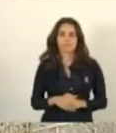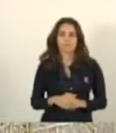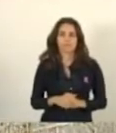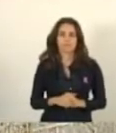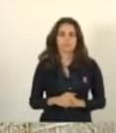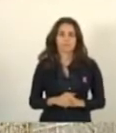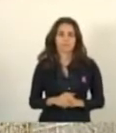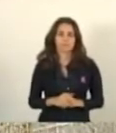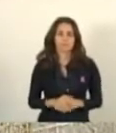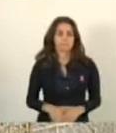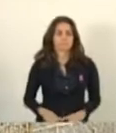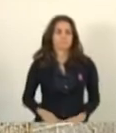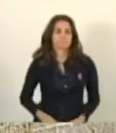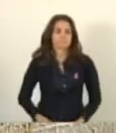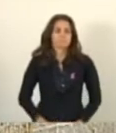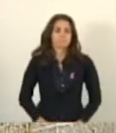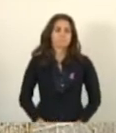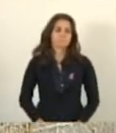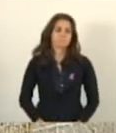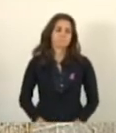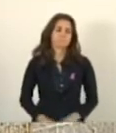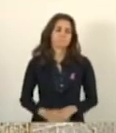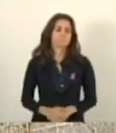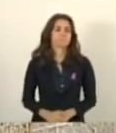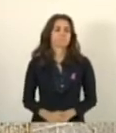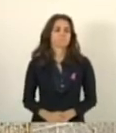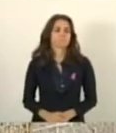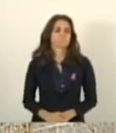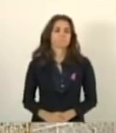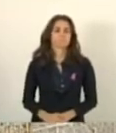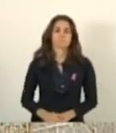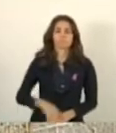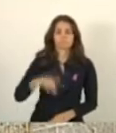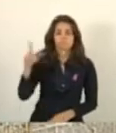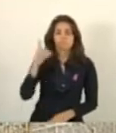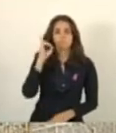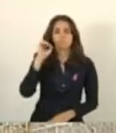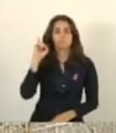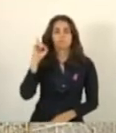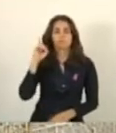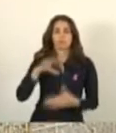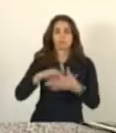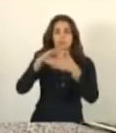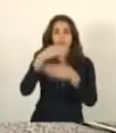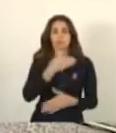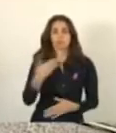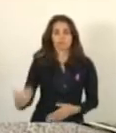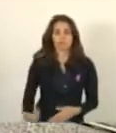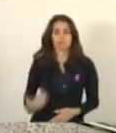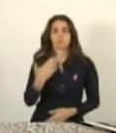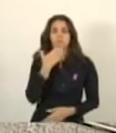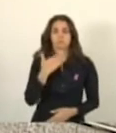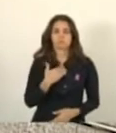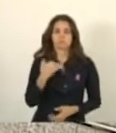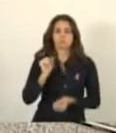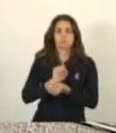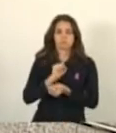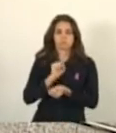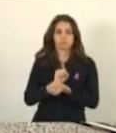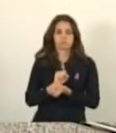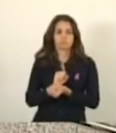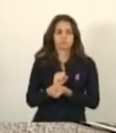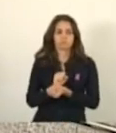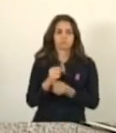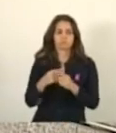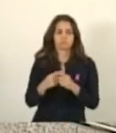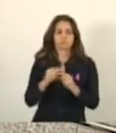de documentos ausentes na proposta. Presidente, o deputado Dari Pagung, líder do governo, ele me pediu que aguardasse, ele gostaria que